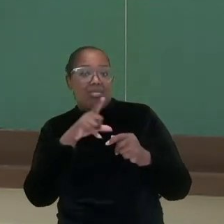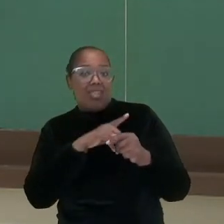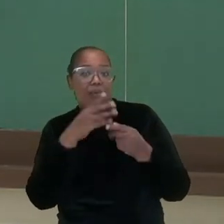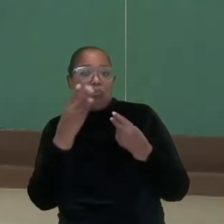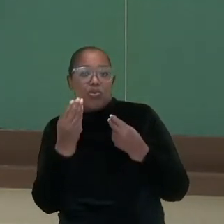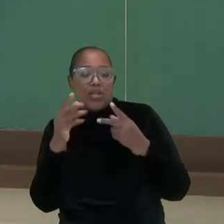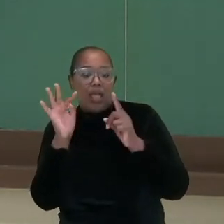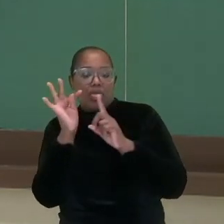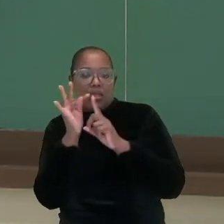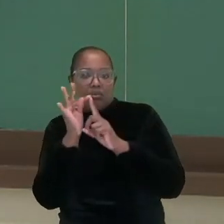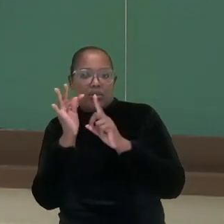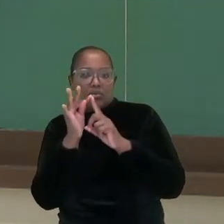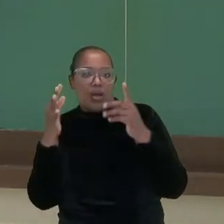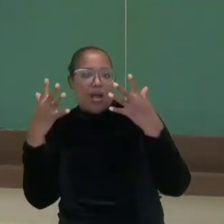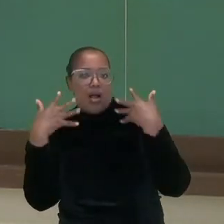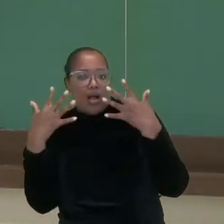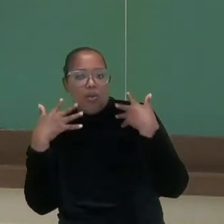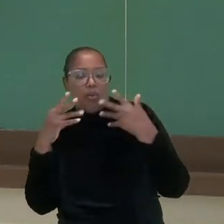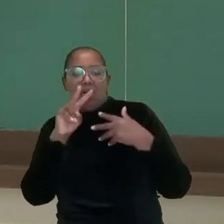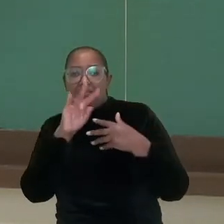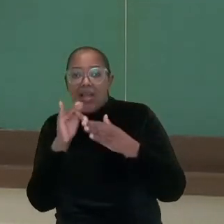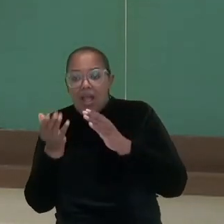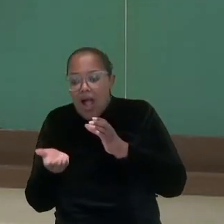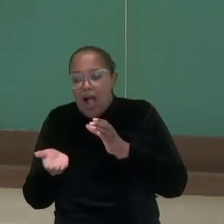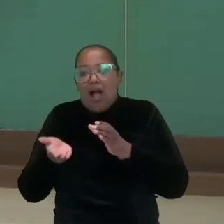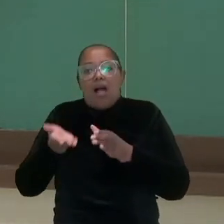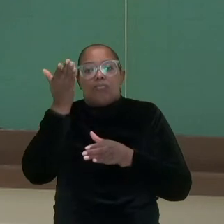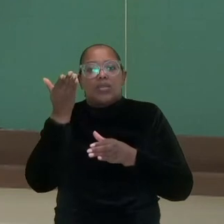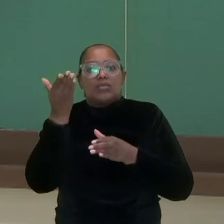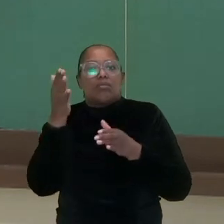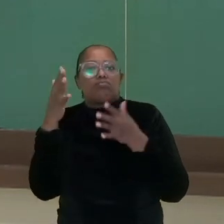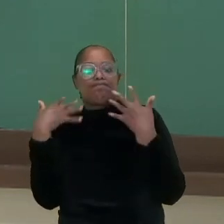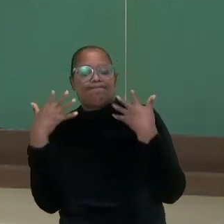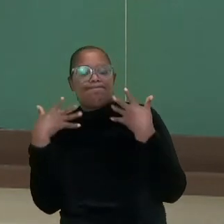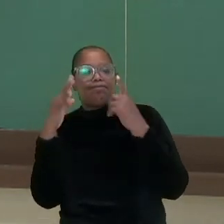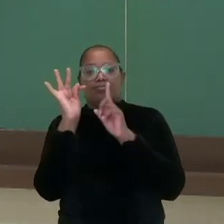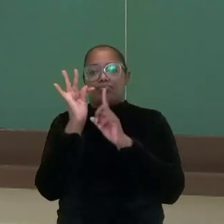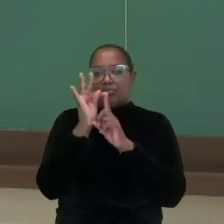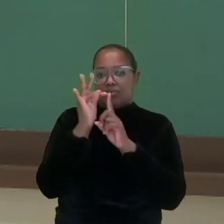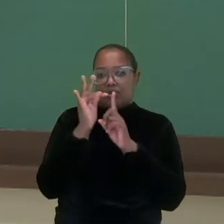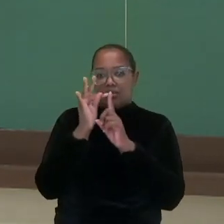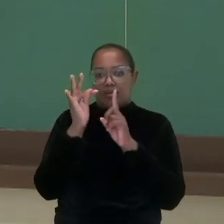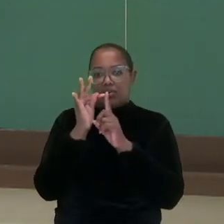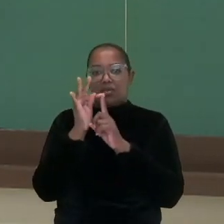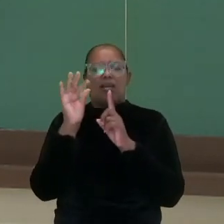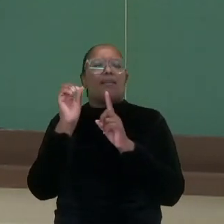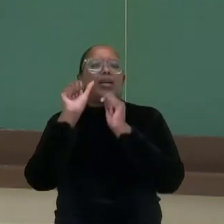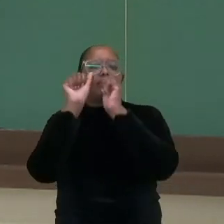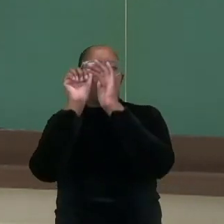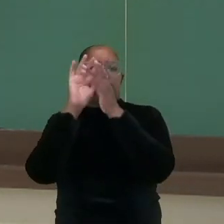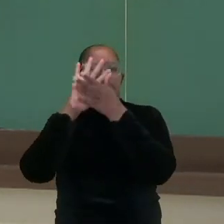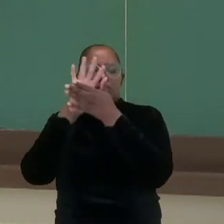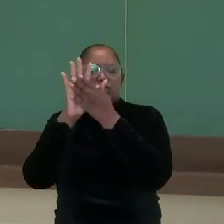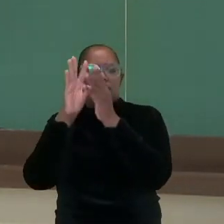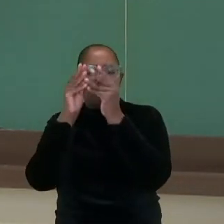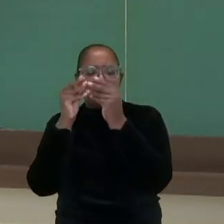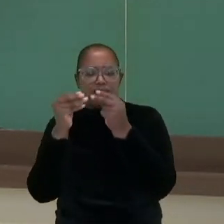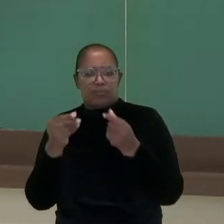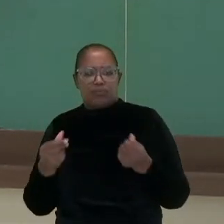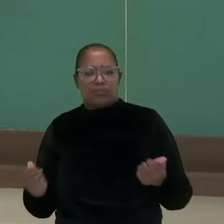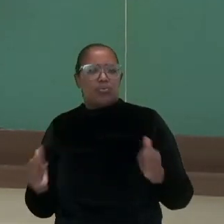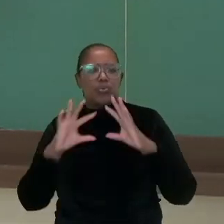água formando ácidos, né? E aí o CO2 está ali como exemplo, né? Ele vai acabar formando o ácido carbônico quando ele está em